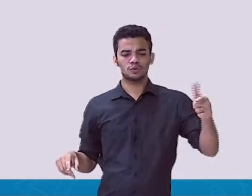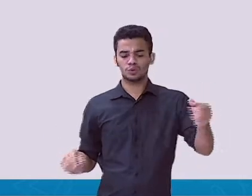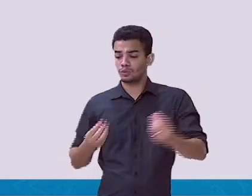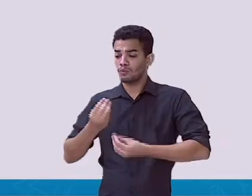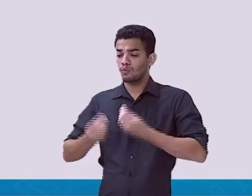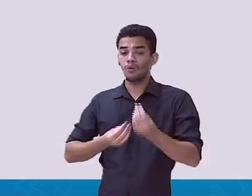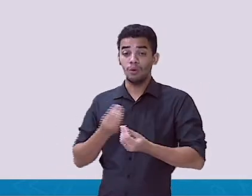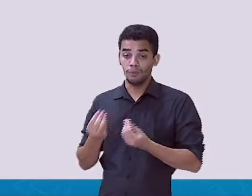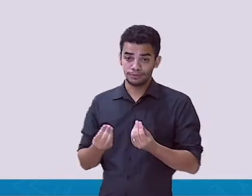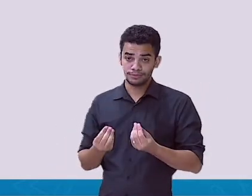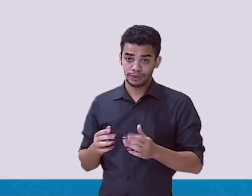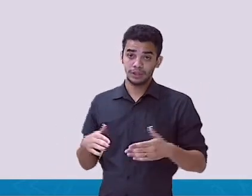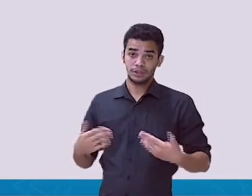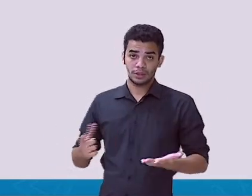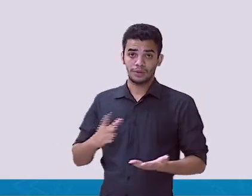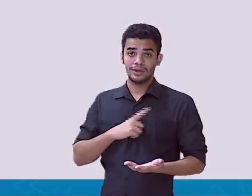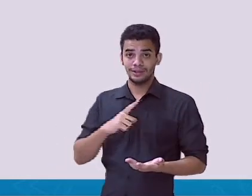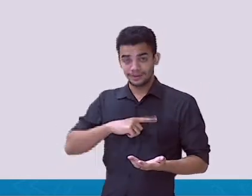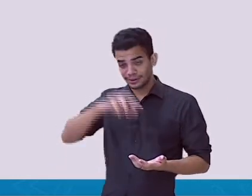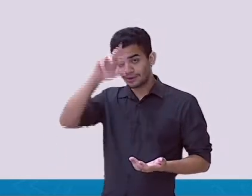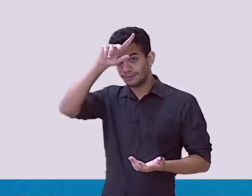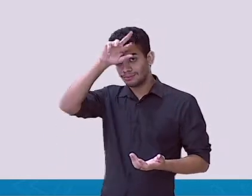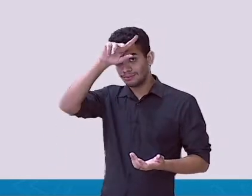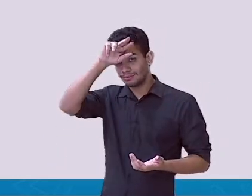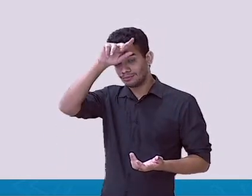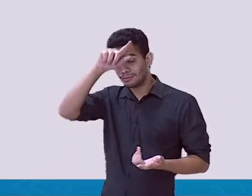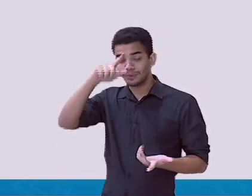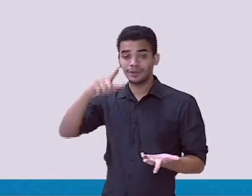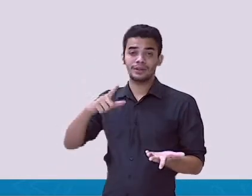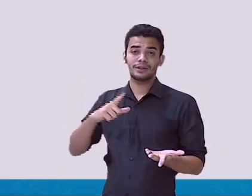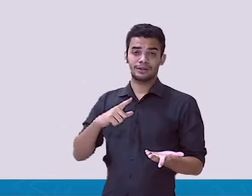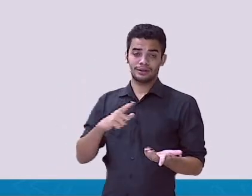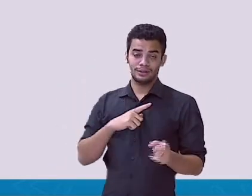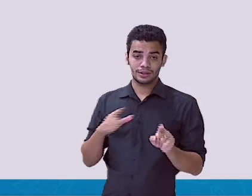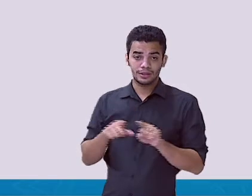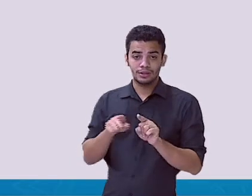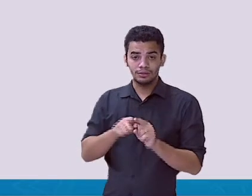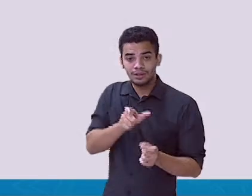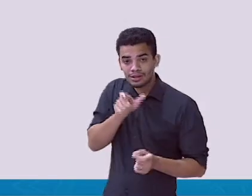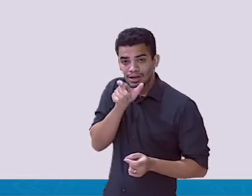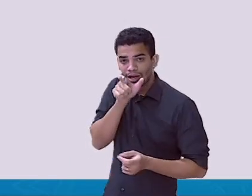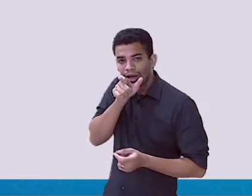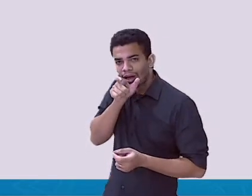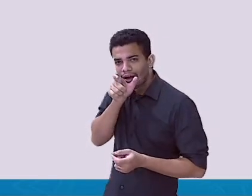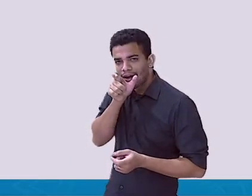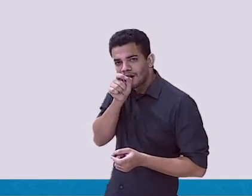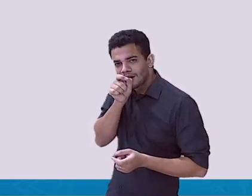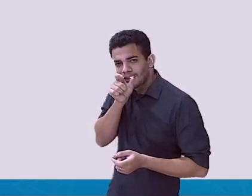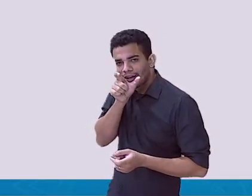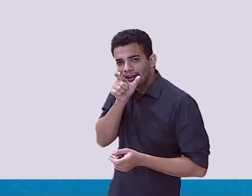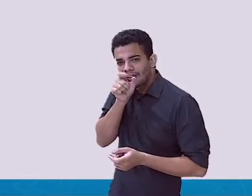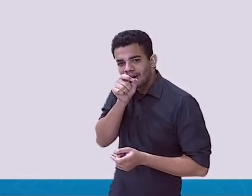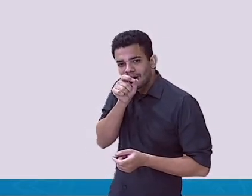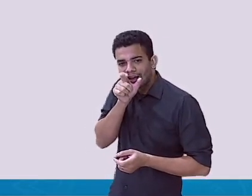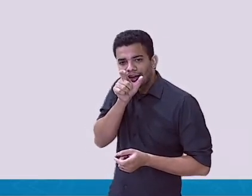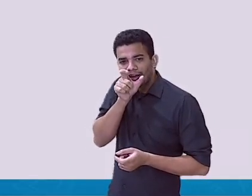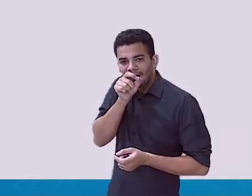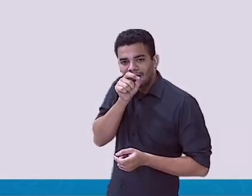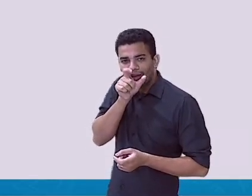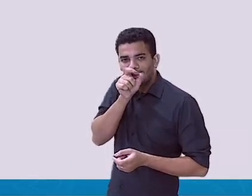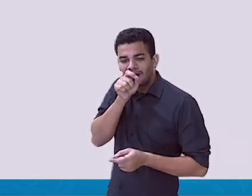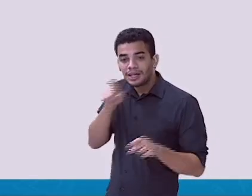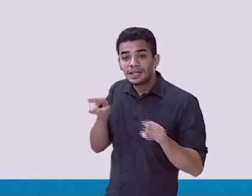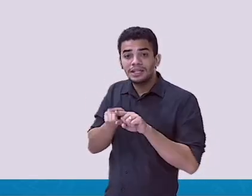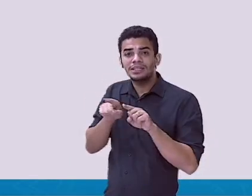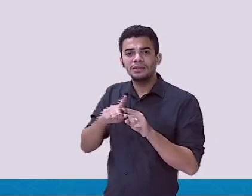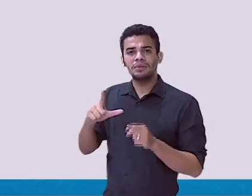os outros, ele tem mandíbula e ele tem as quelíceras, que também,